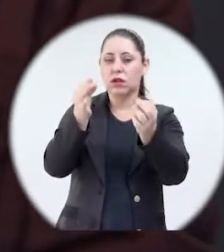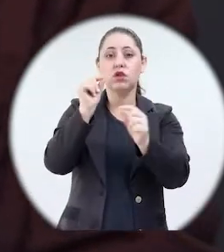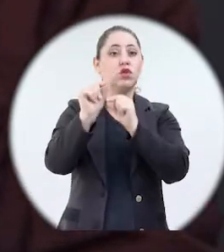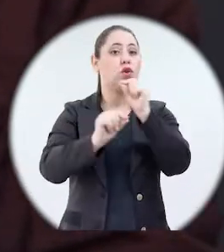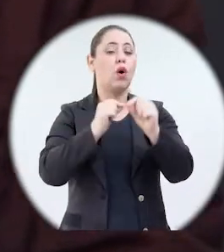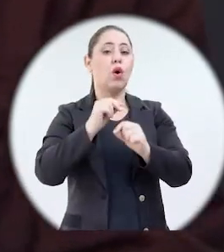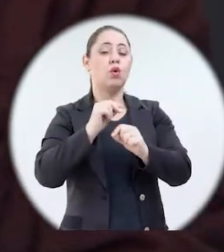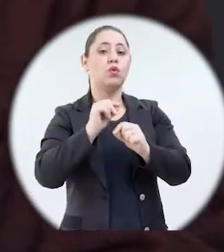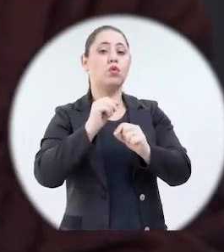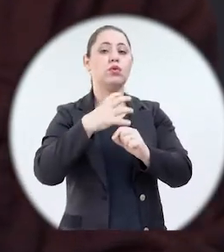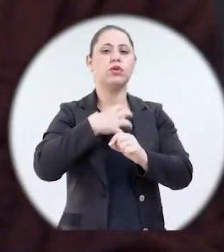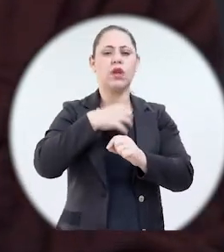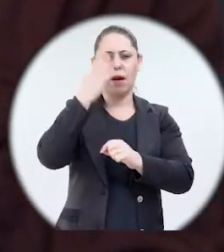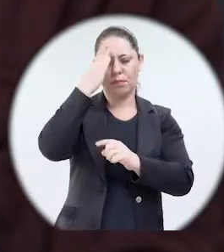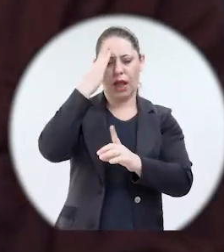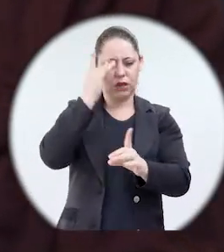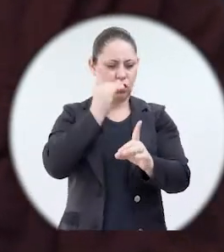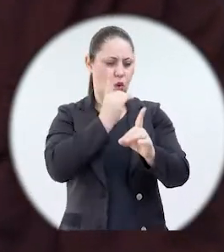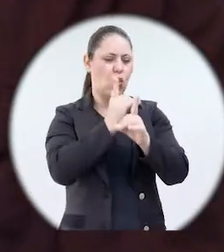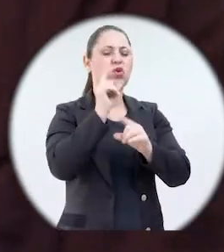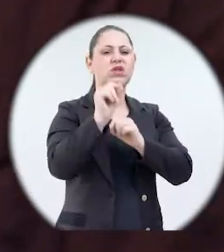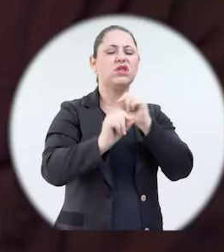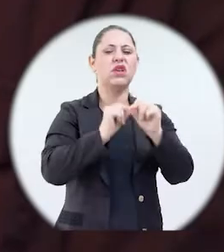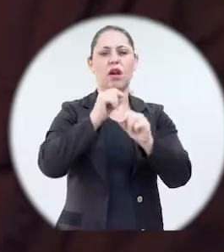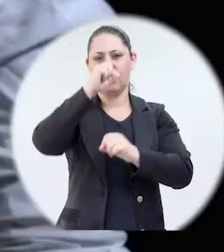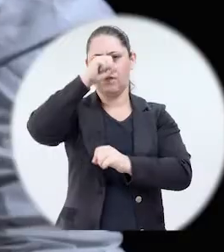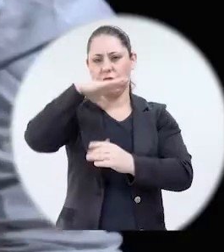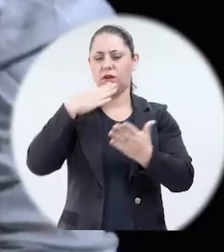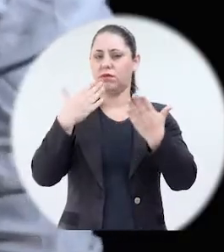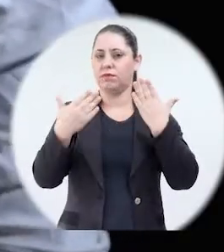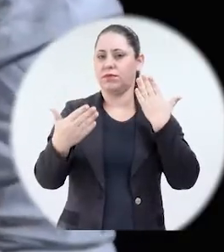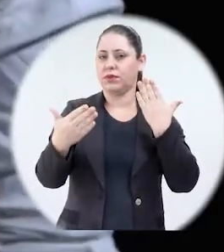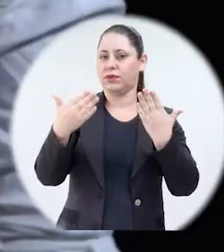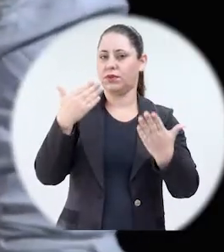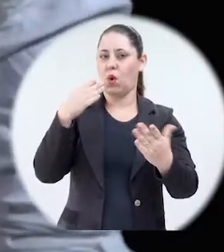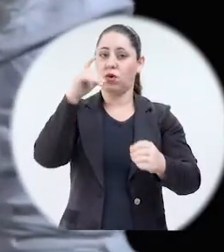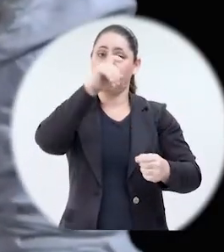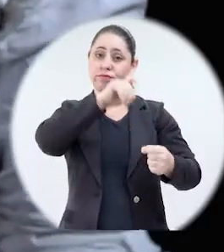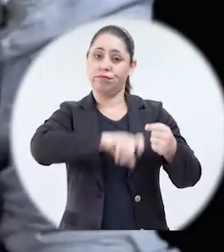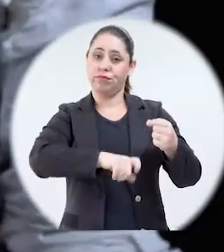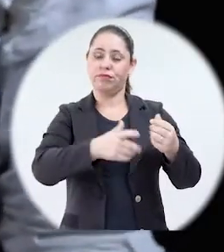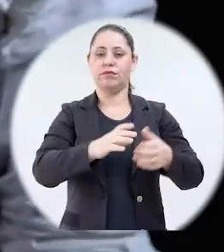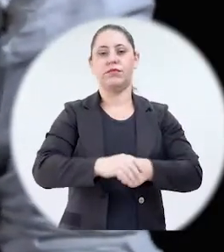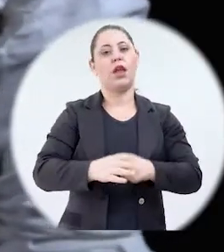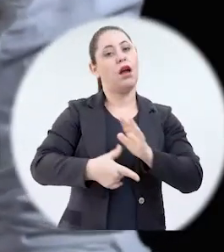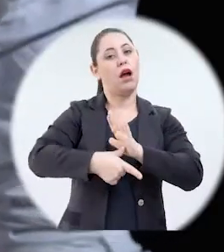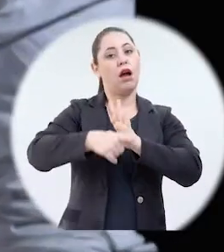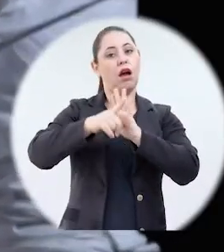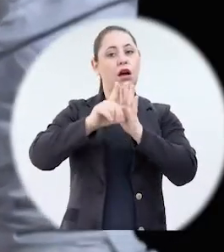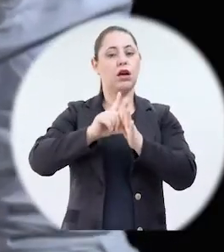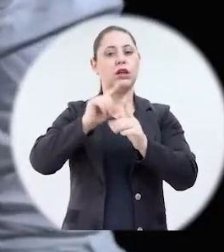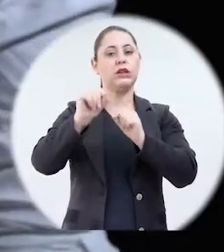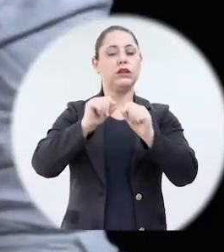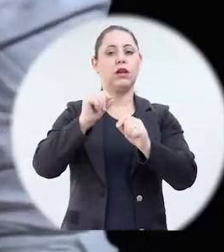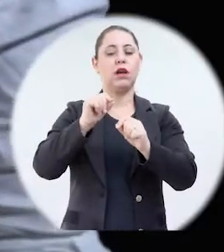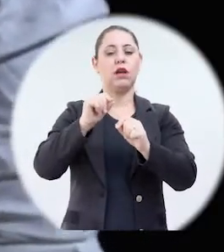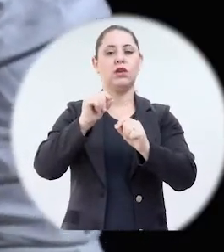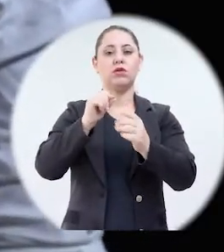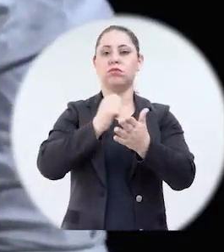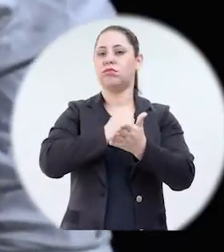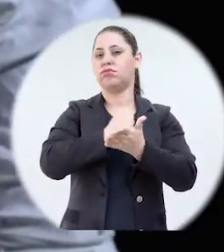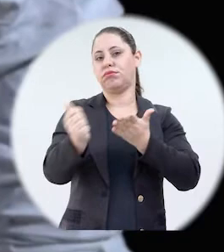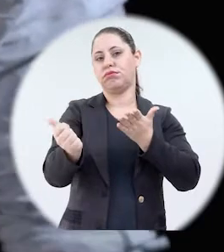sinais, saber identificar nos relacionamentos a violência psicológica e sexual antes que seja